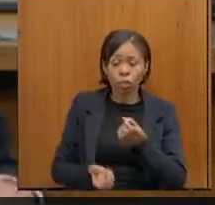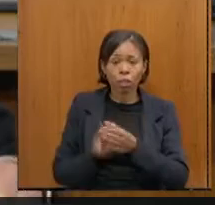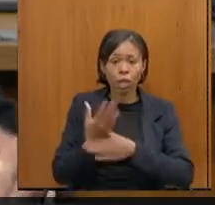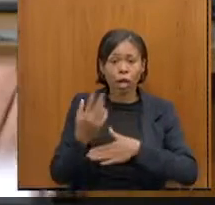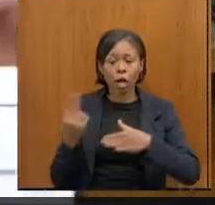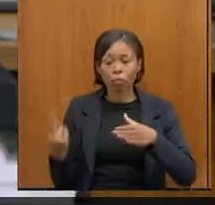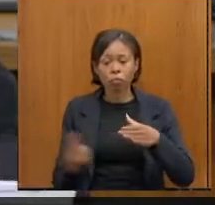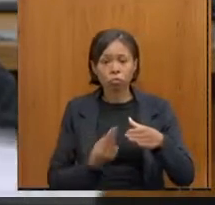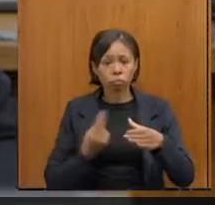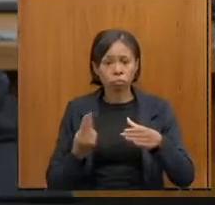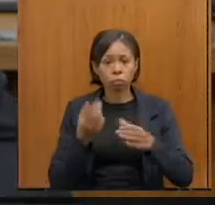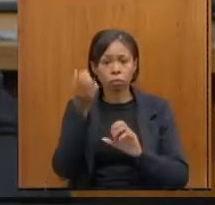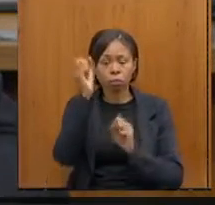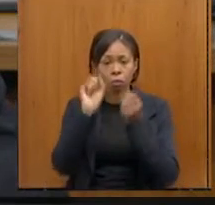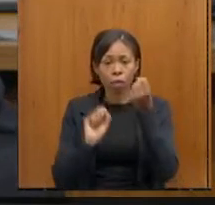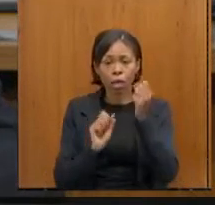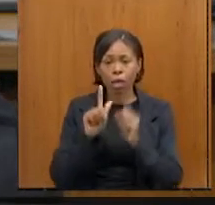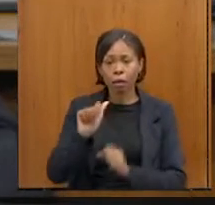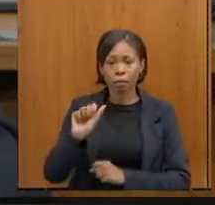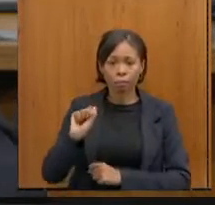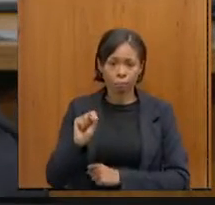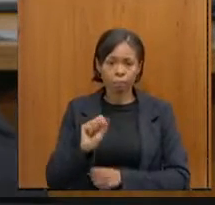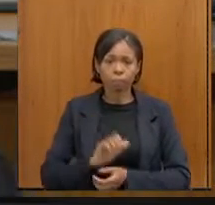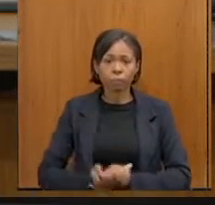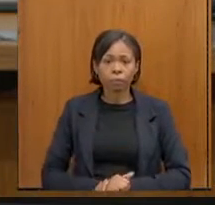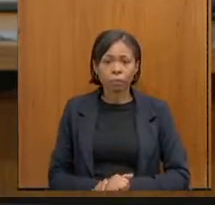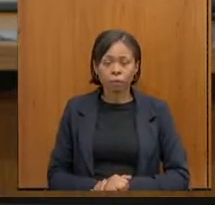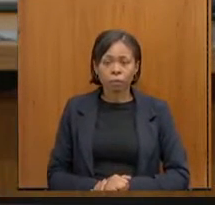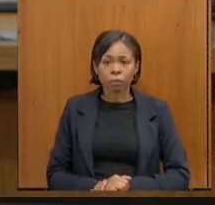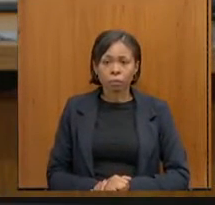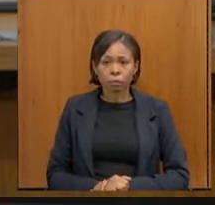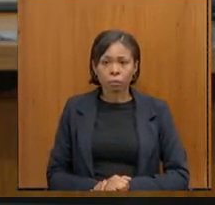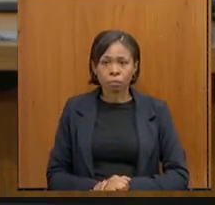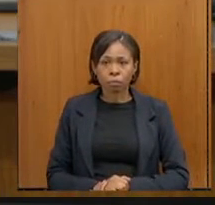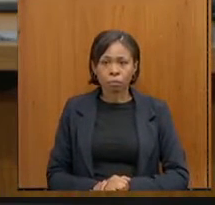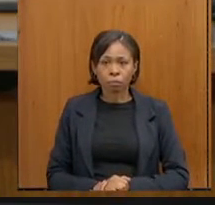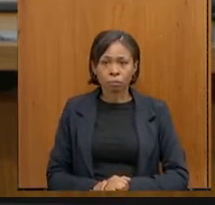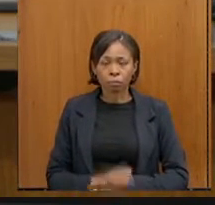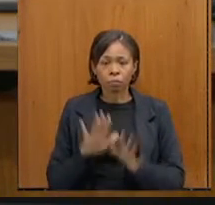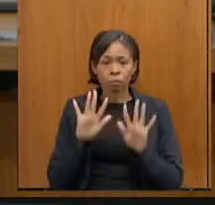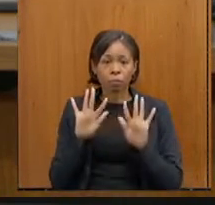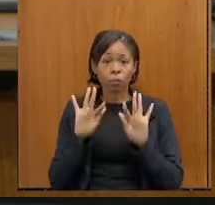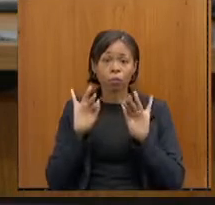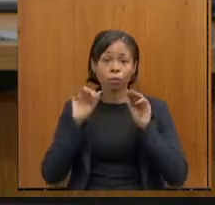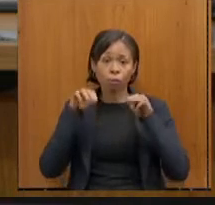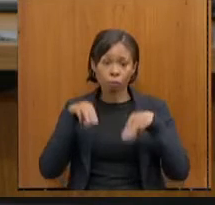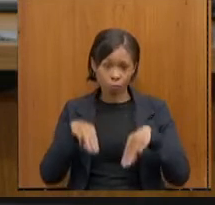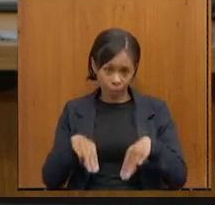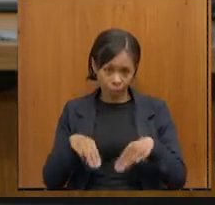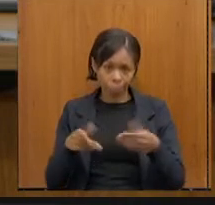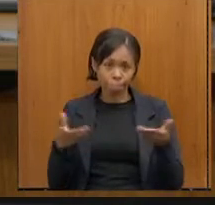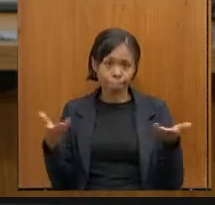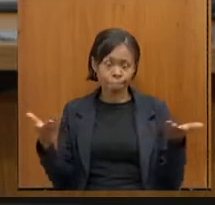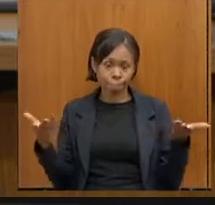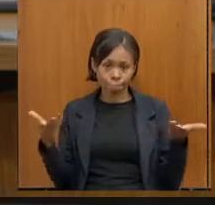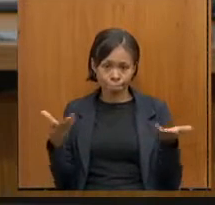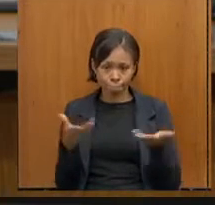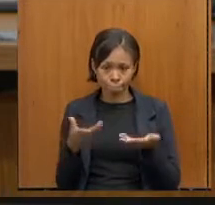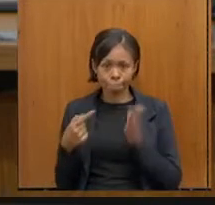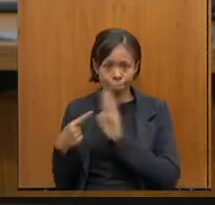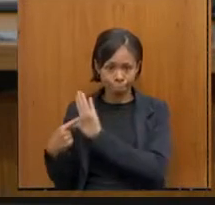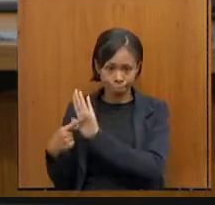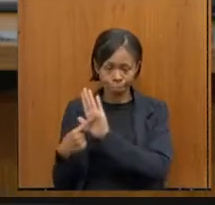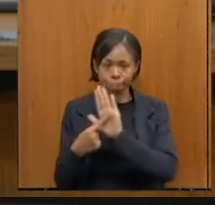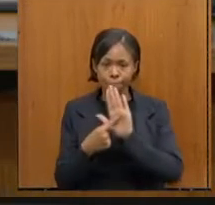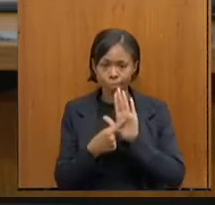a gás e aqui o rolo terminando a apresentação Deputado com